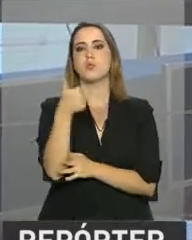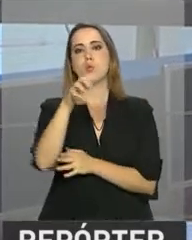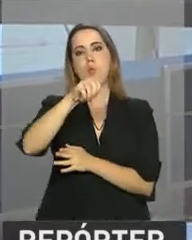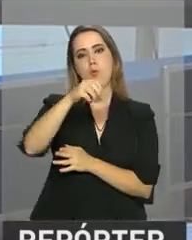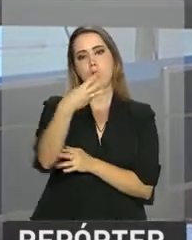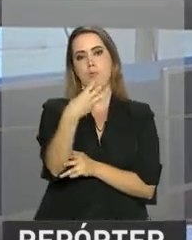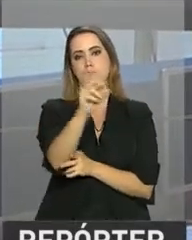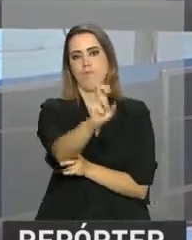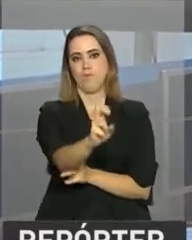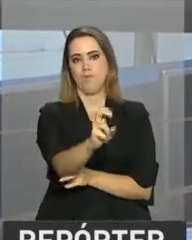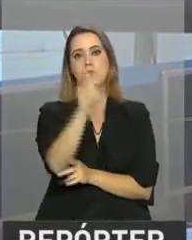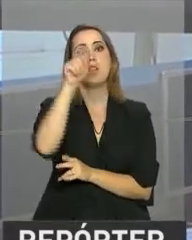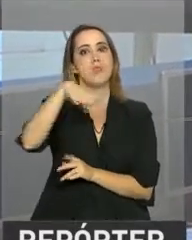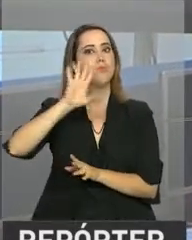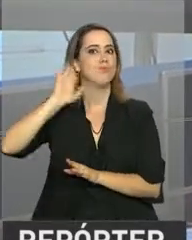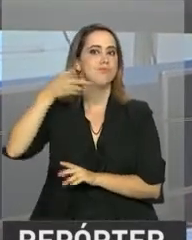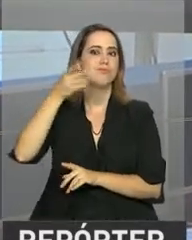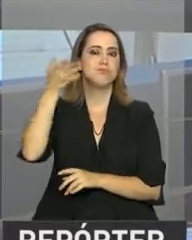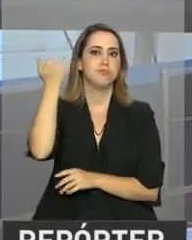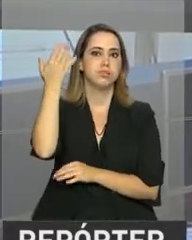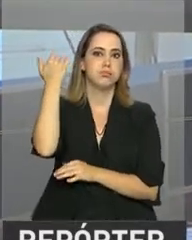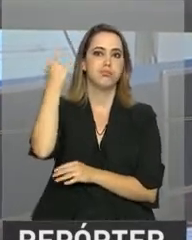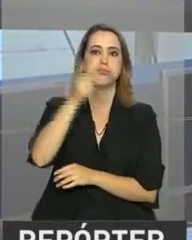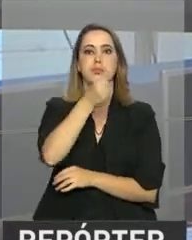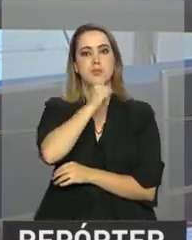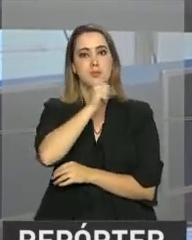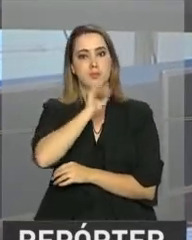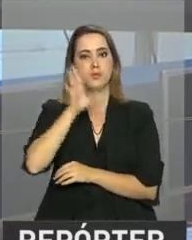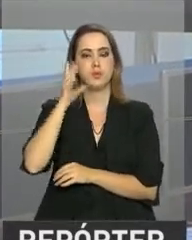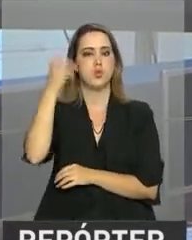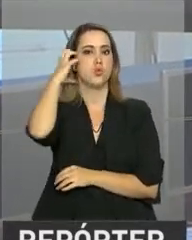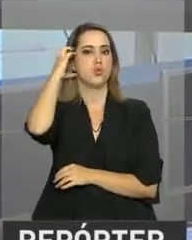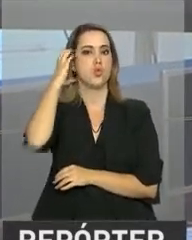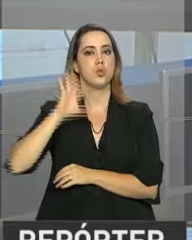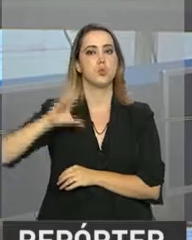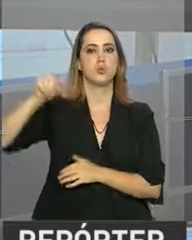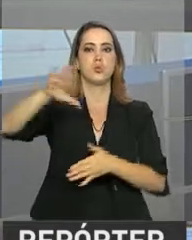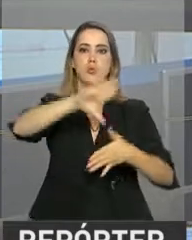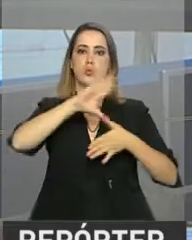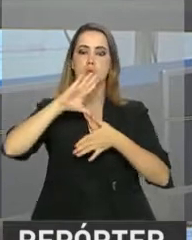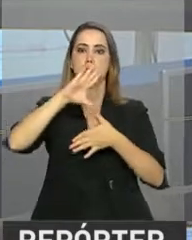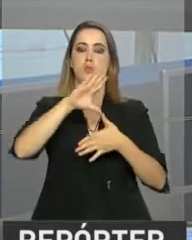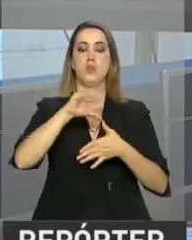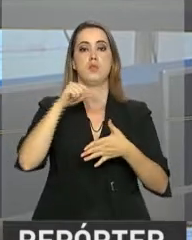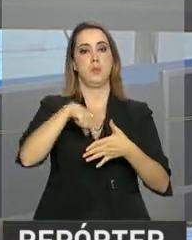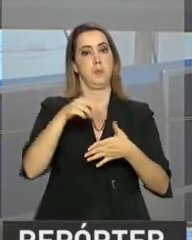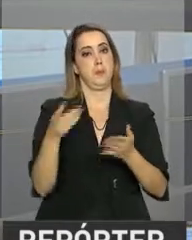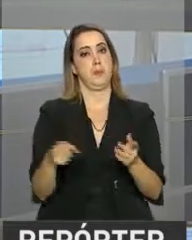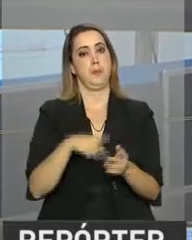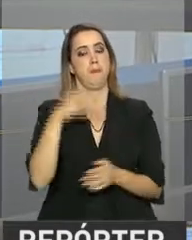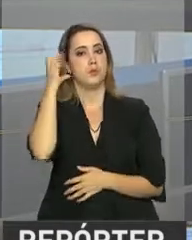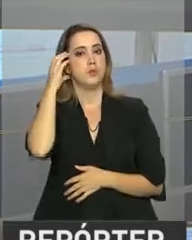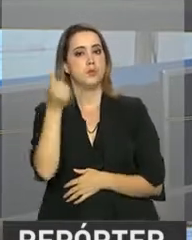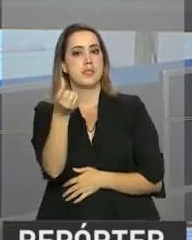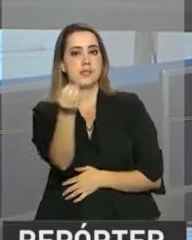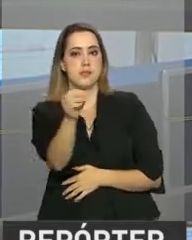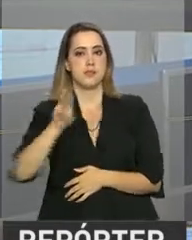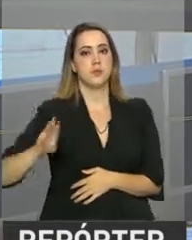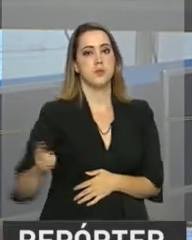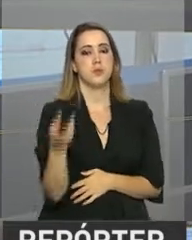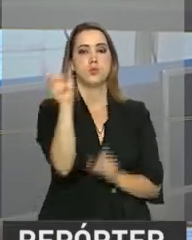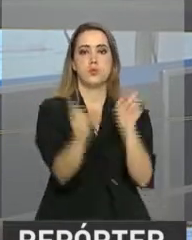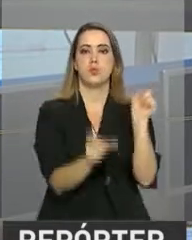1935 é o mais antigo programa de rádio de todo o hemisfério sul ouvindo diariamente por mais de 60 milhões de pessoas